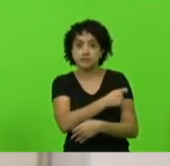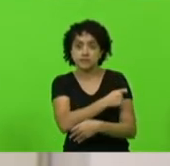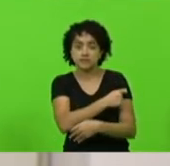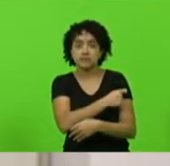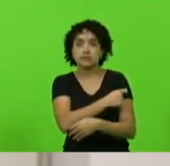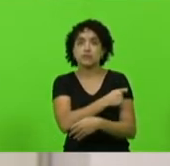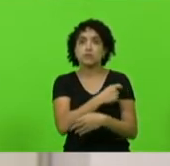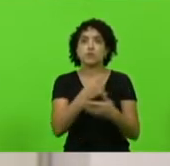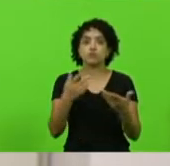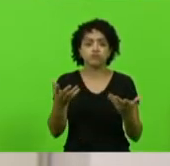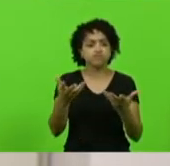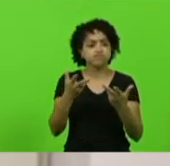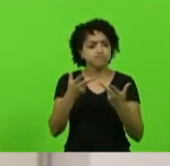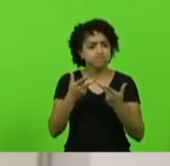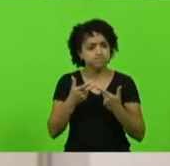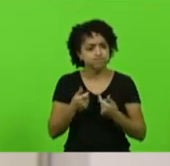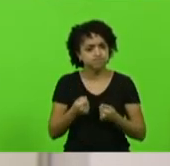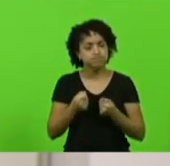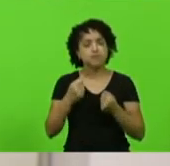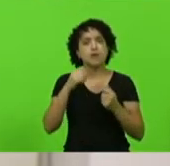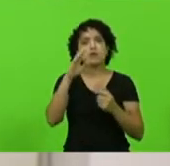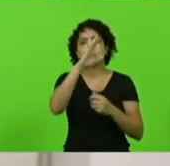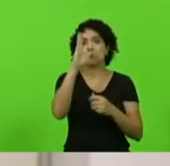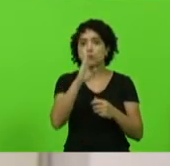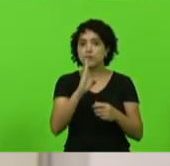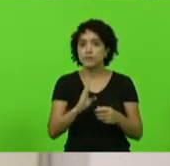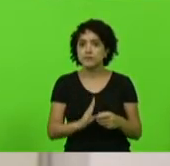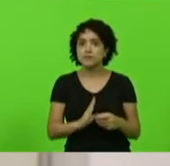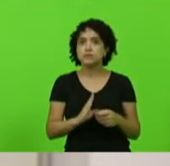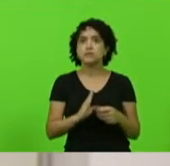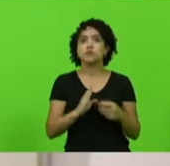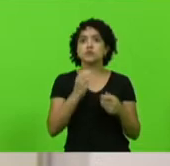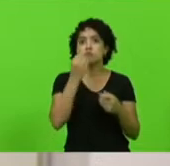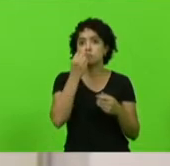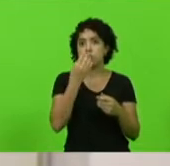Catarina é um sucesso, no Brasil é um sucesso, já